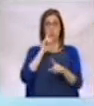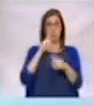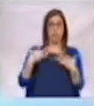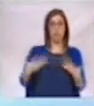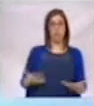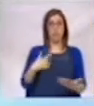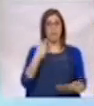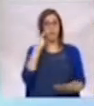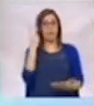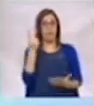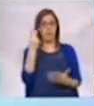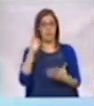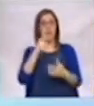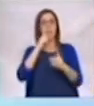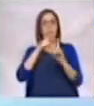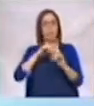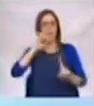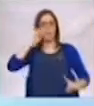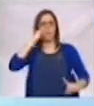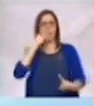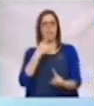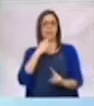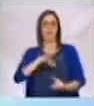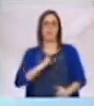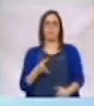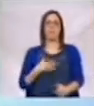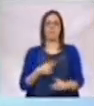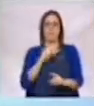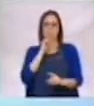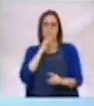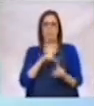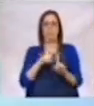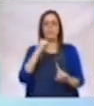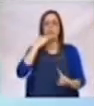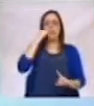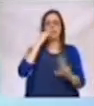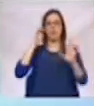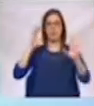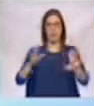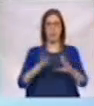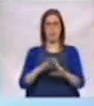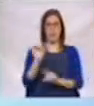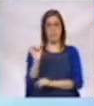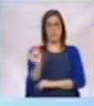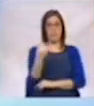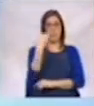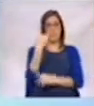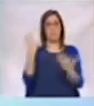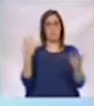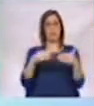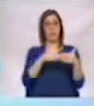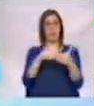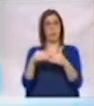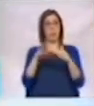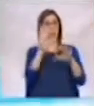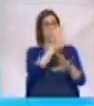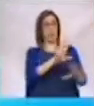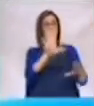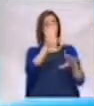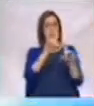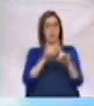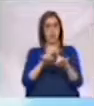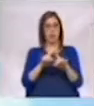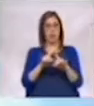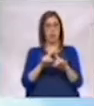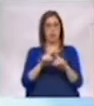tempo contemporâneo que vivemos e pode ter consequências mundiais gravíssimas, porque pela primeira vez há um líder